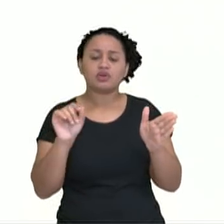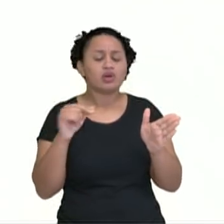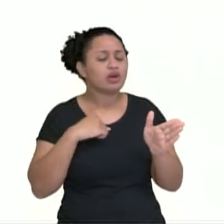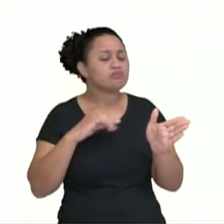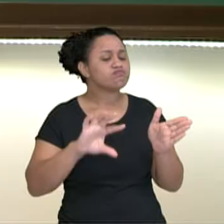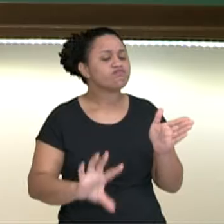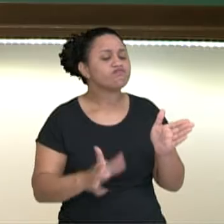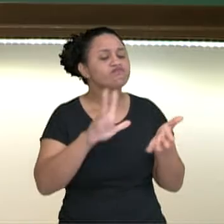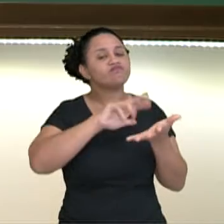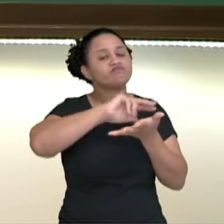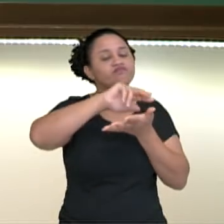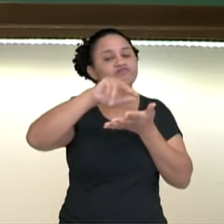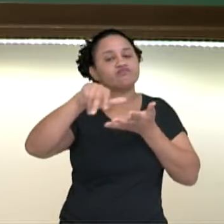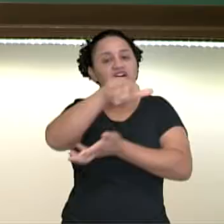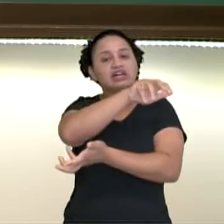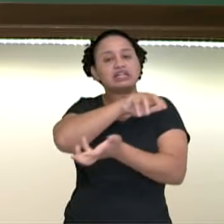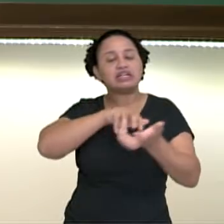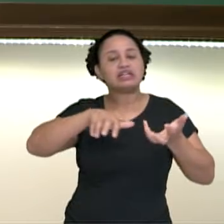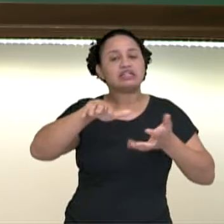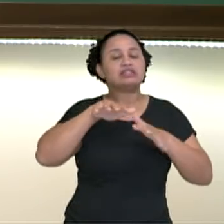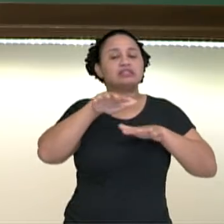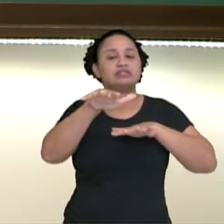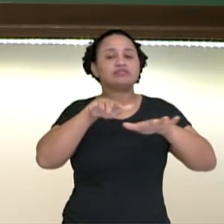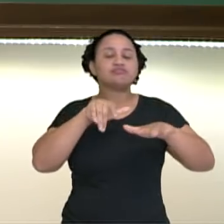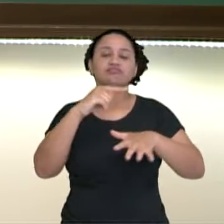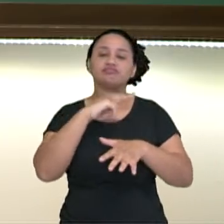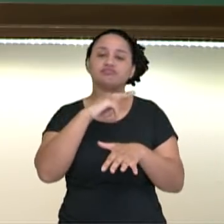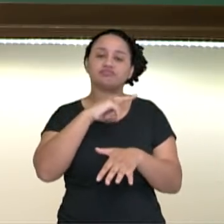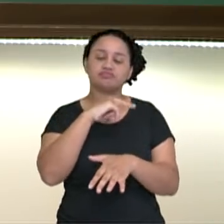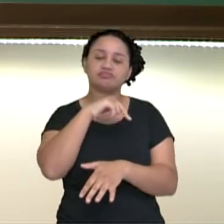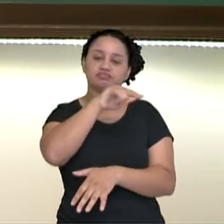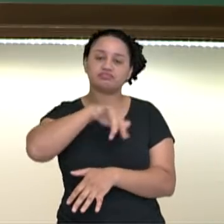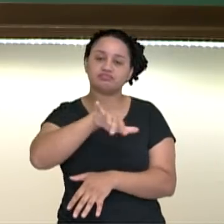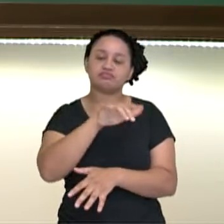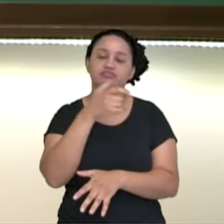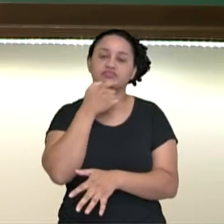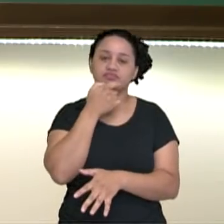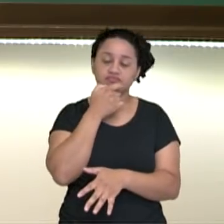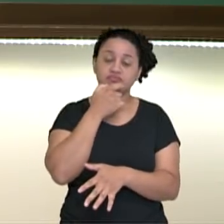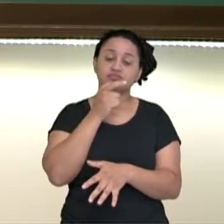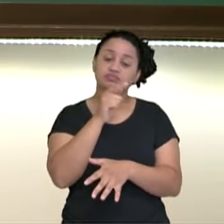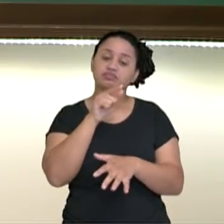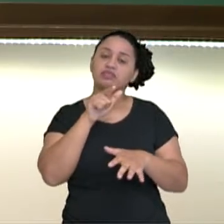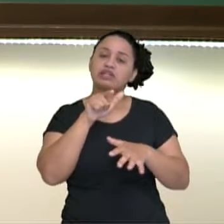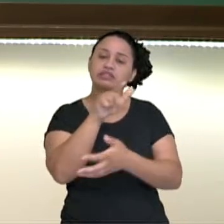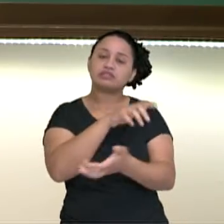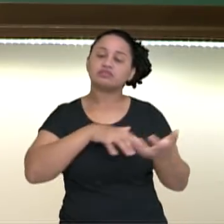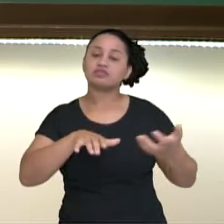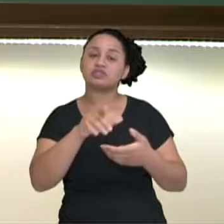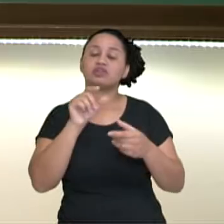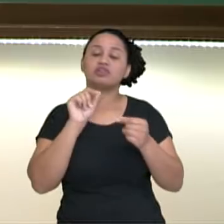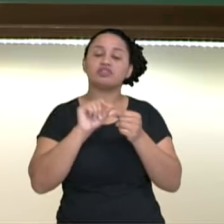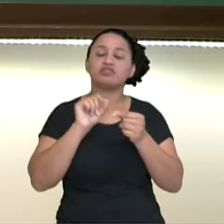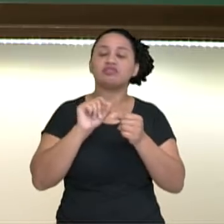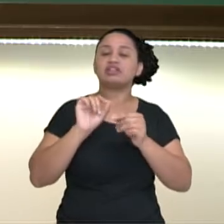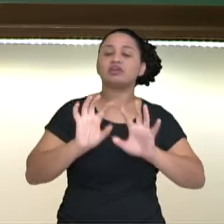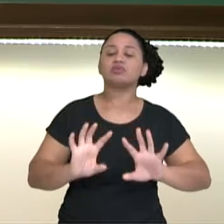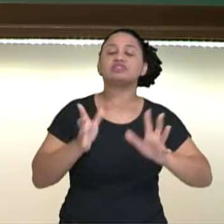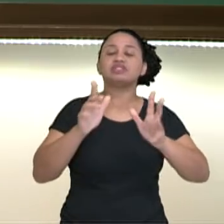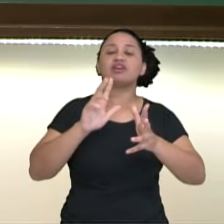ocorrer inúmeras agitações dentro da Inglaterra e são essas agitações que vão gerar